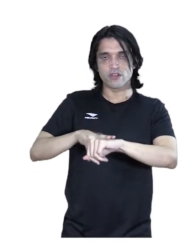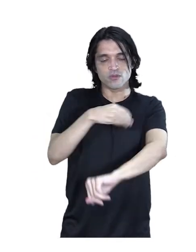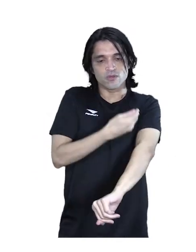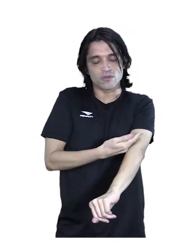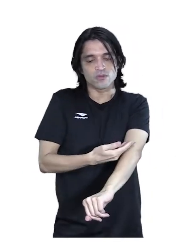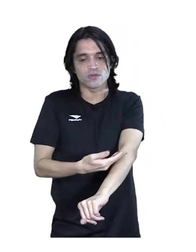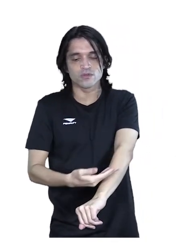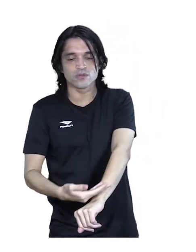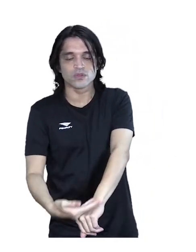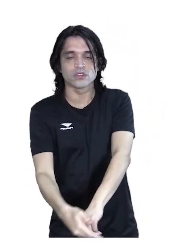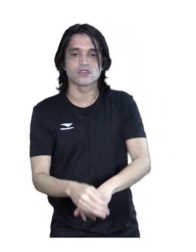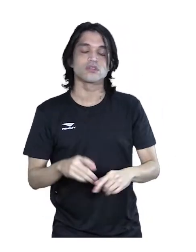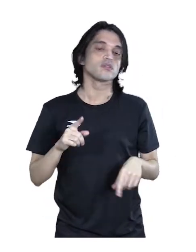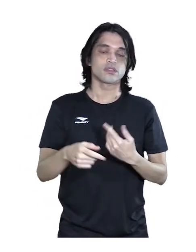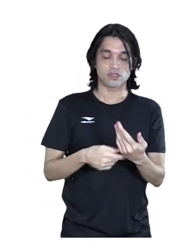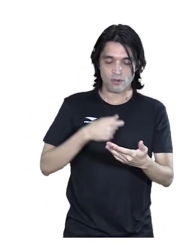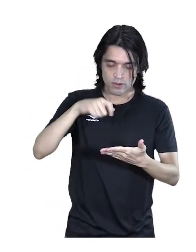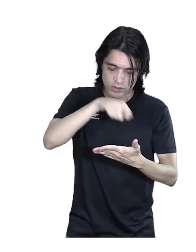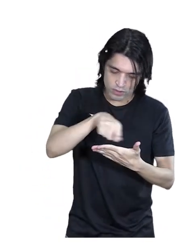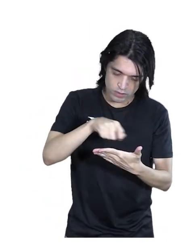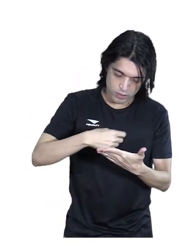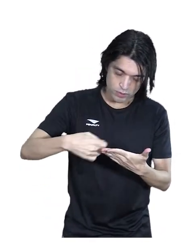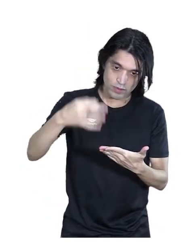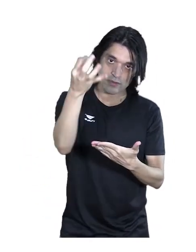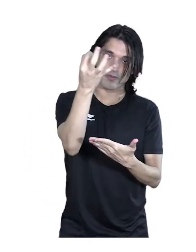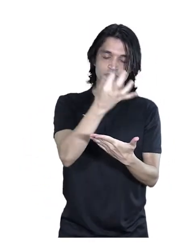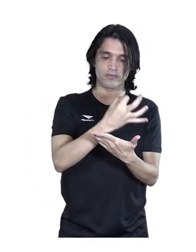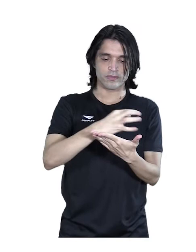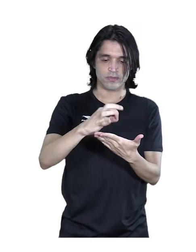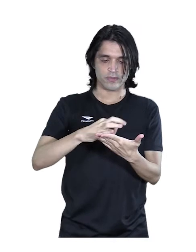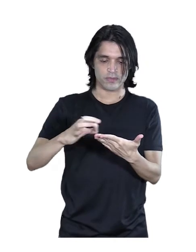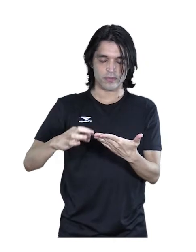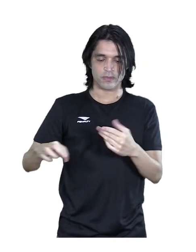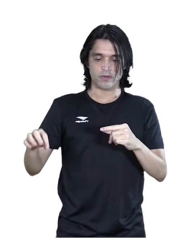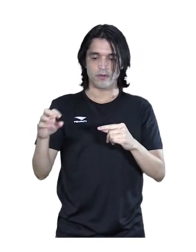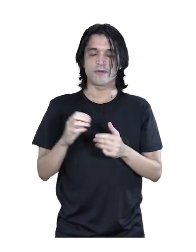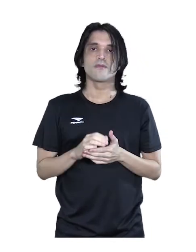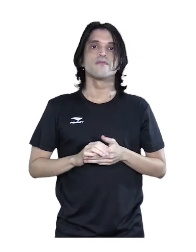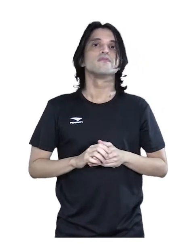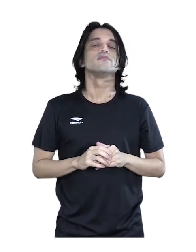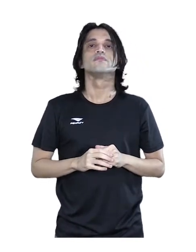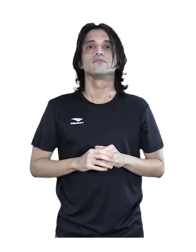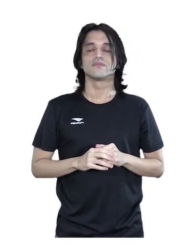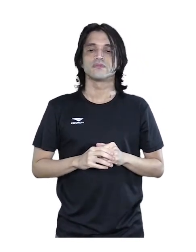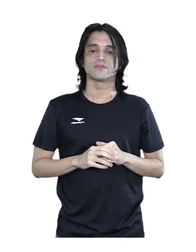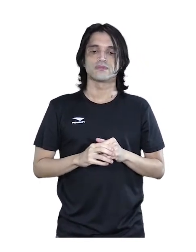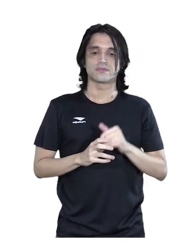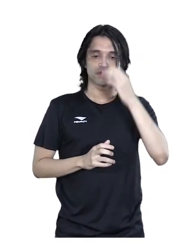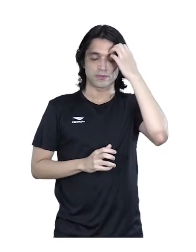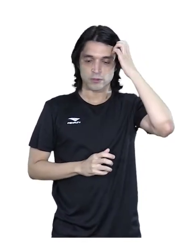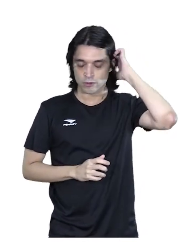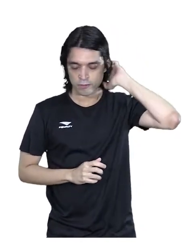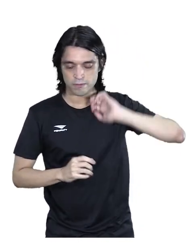corre por servir-me, sobre o papel, a pena, como em prata firme, corre o cinzel. Corre,